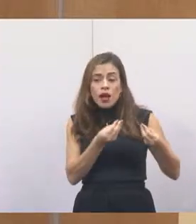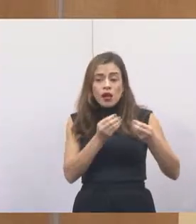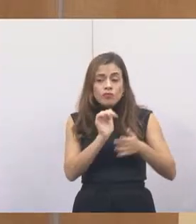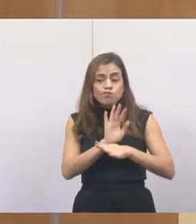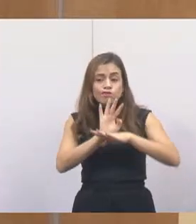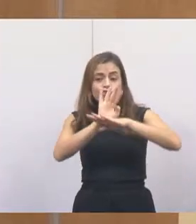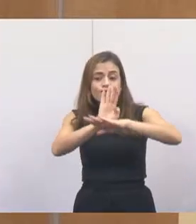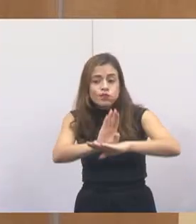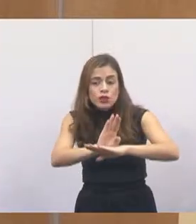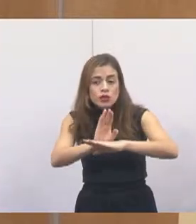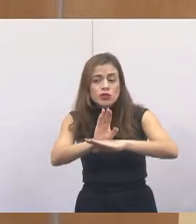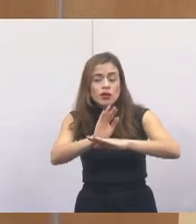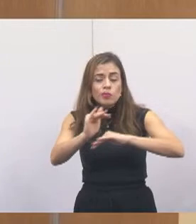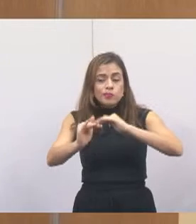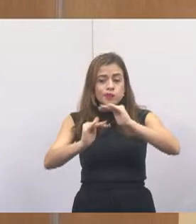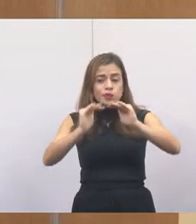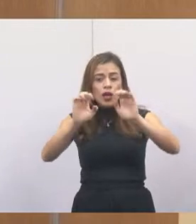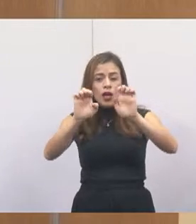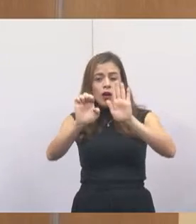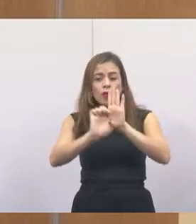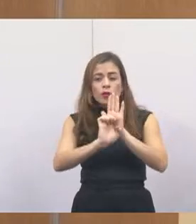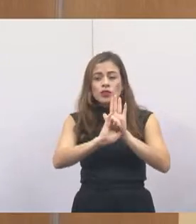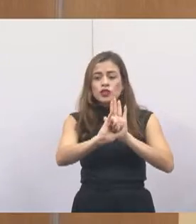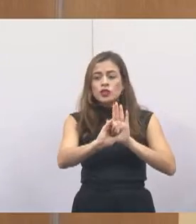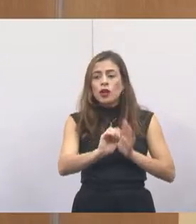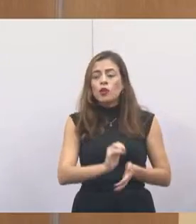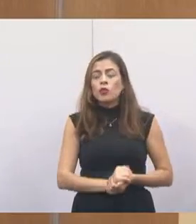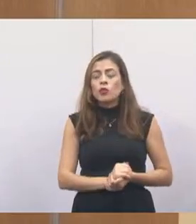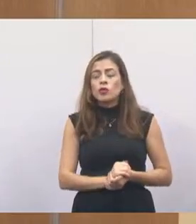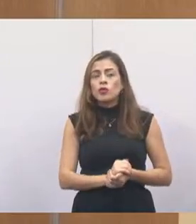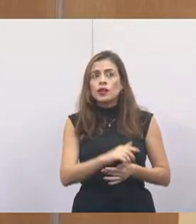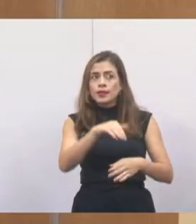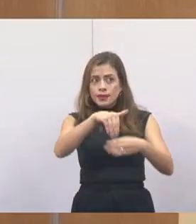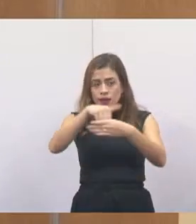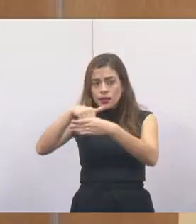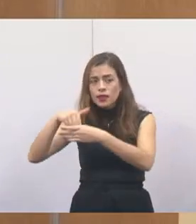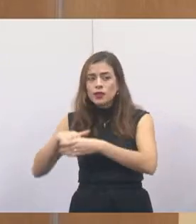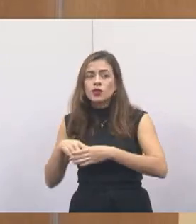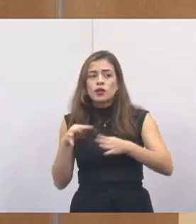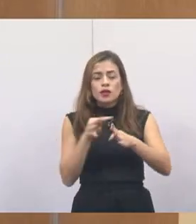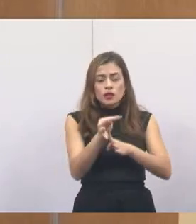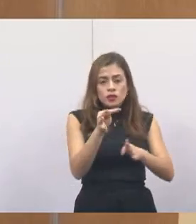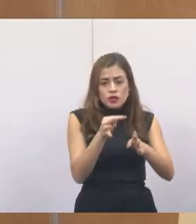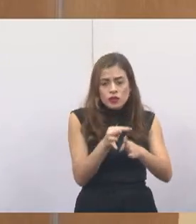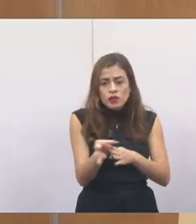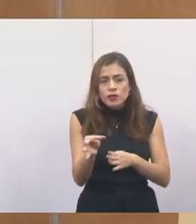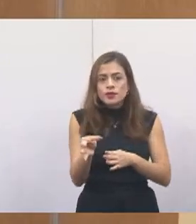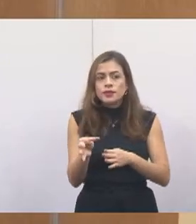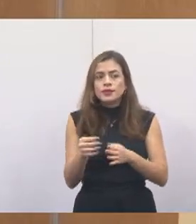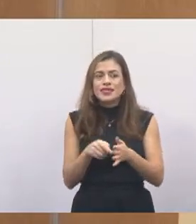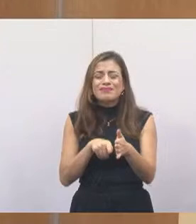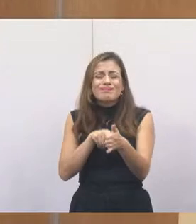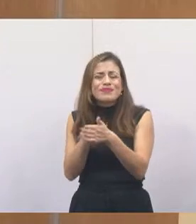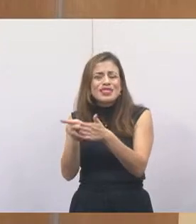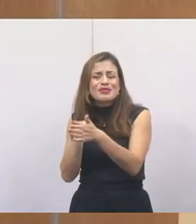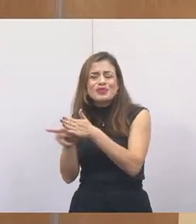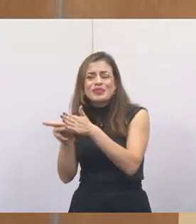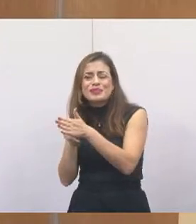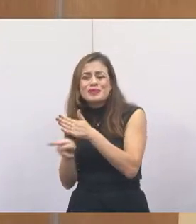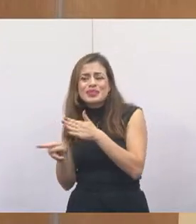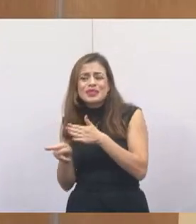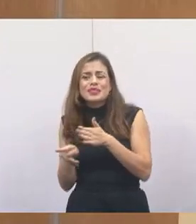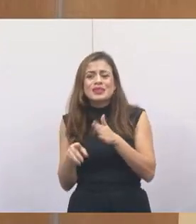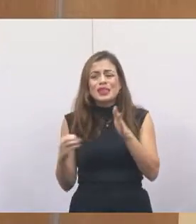e edital das eleições do Conselho Tutelar de eventuais questionamentos em relação às